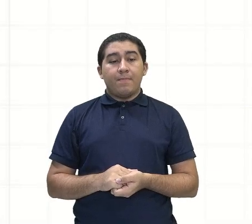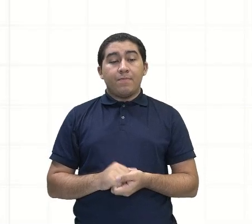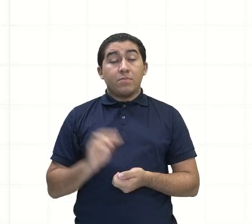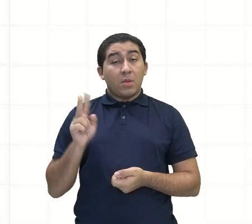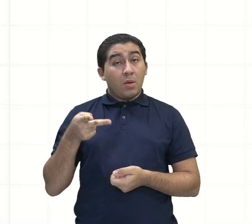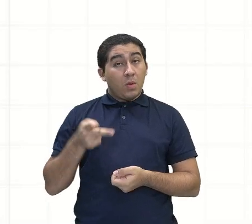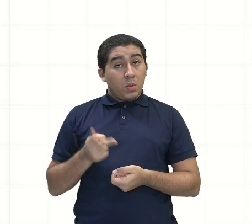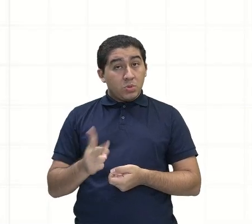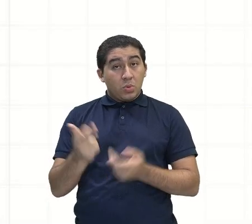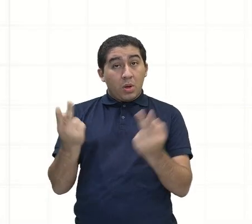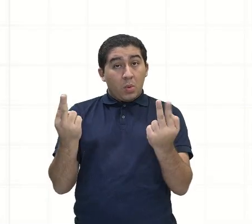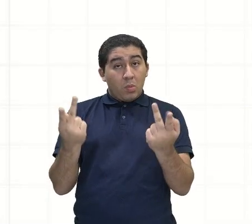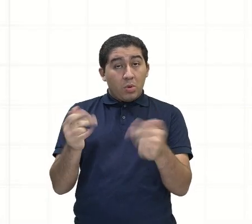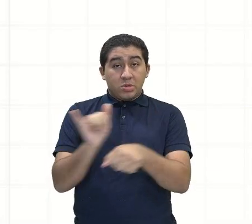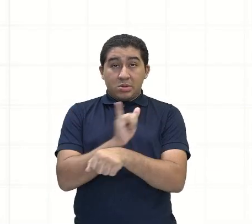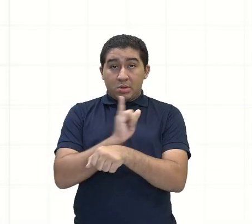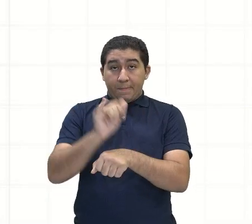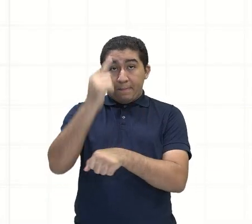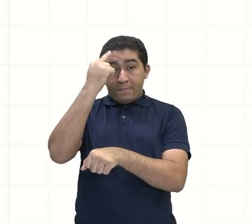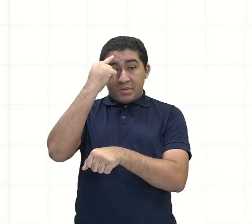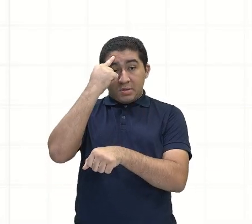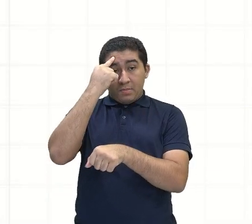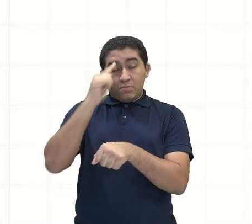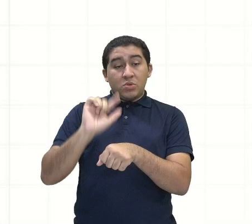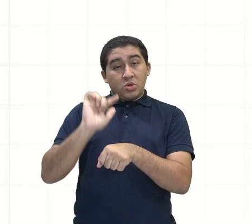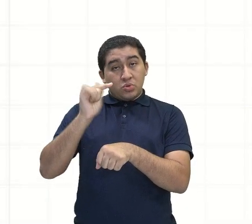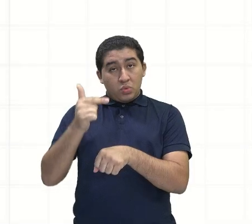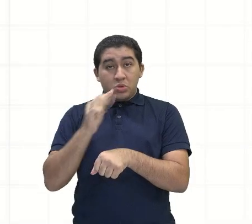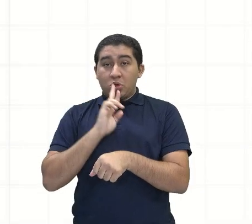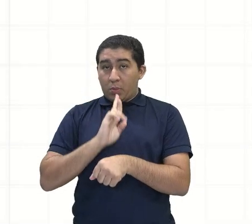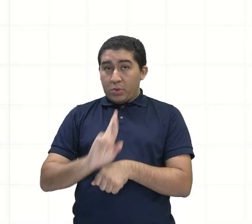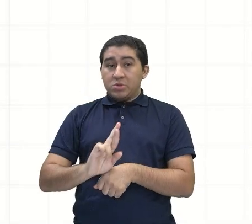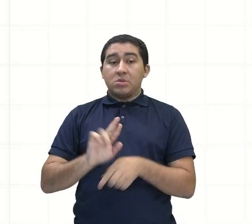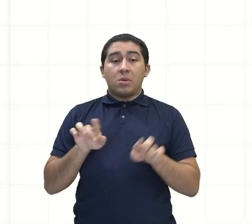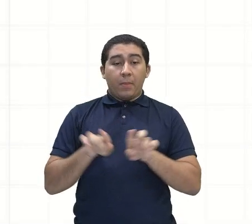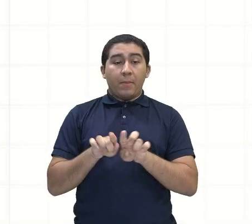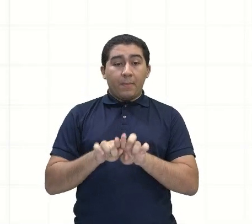vai fazer para as demais aqui.